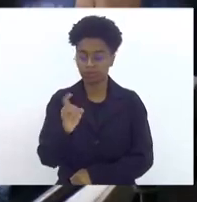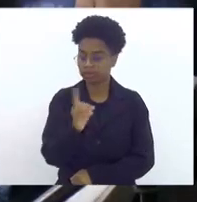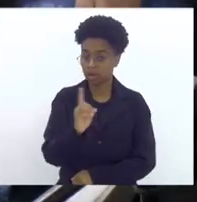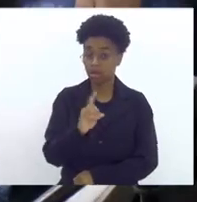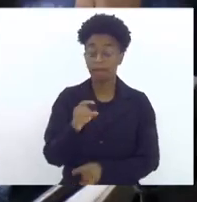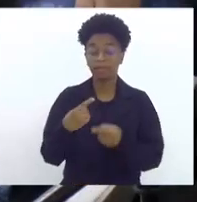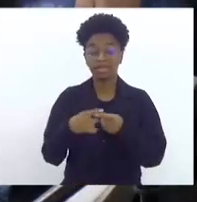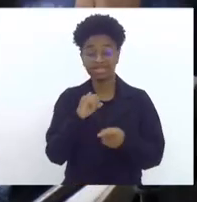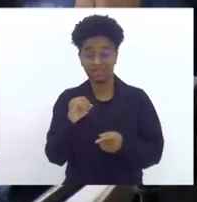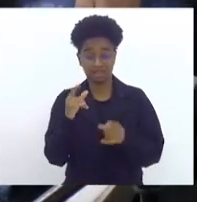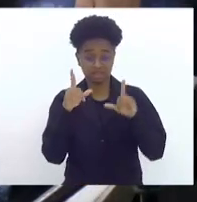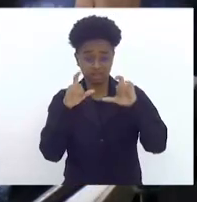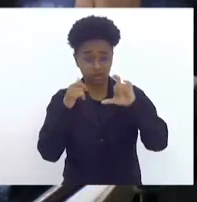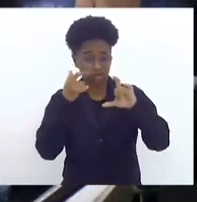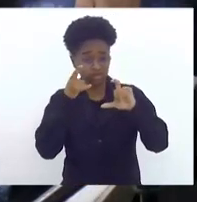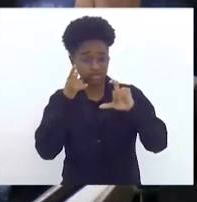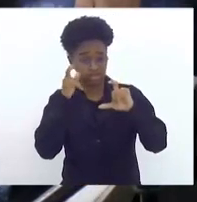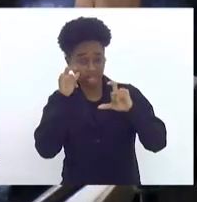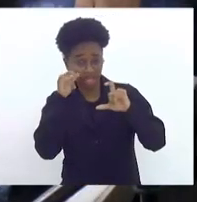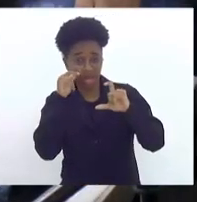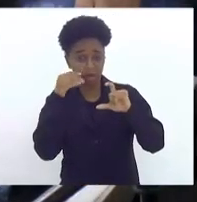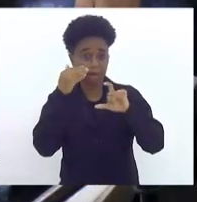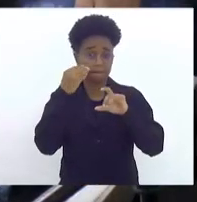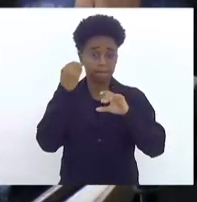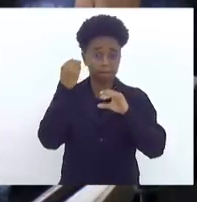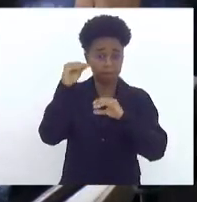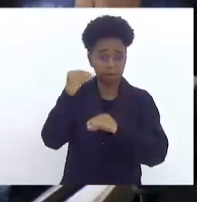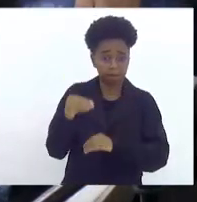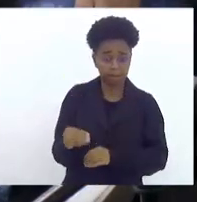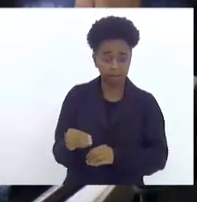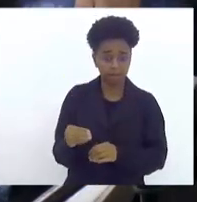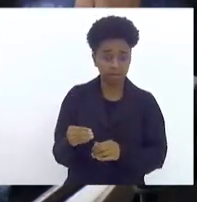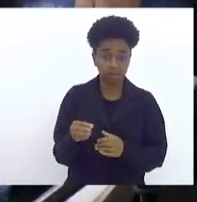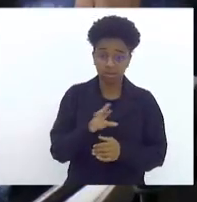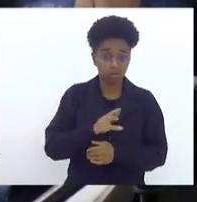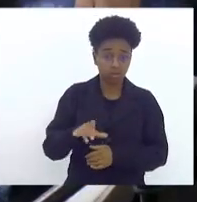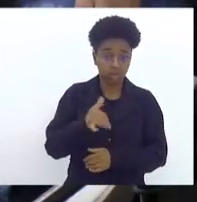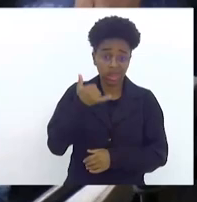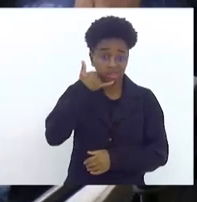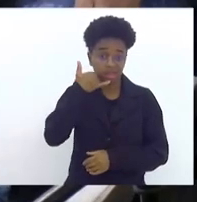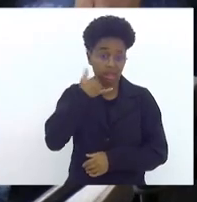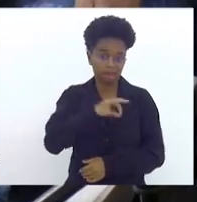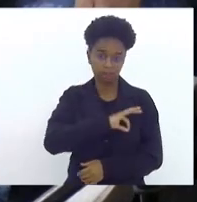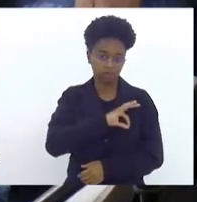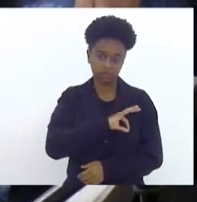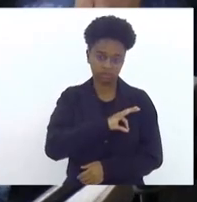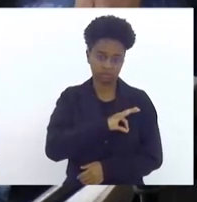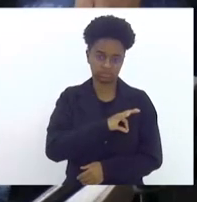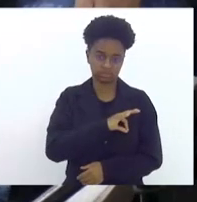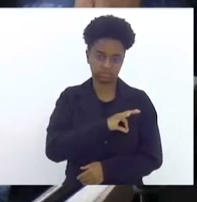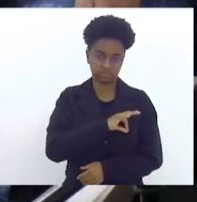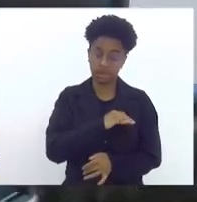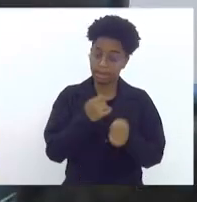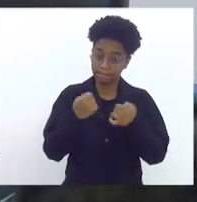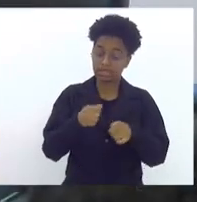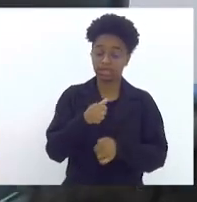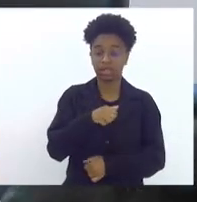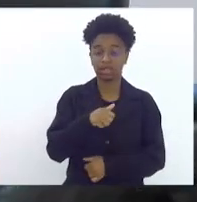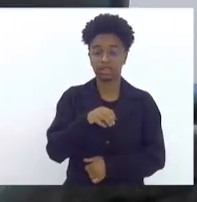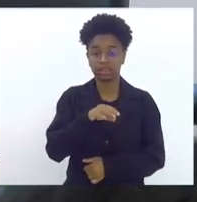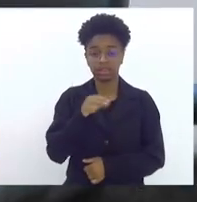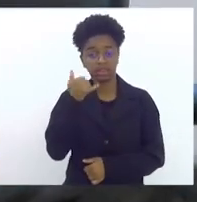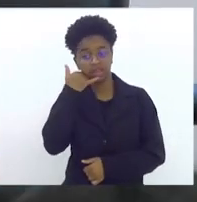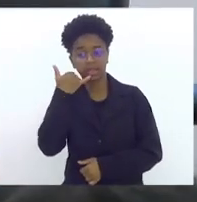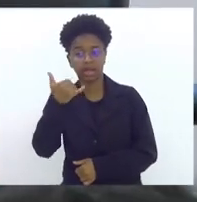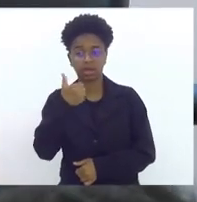no Instagram ou ela recebe Olha isso aqui foi publicado num grupo do WhatsApp não é caso de ligar para 90 é de ligar para 180